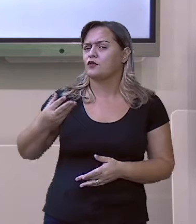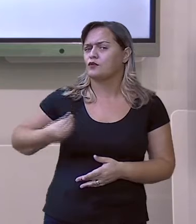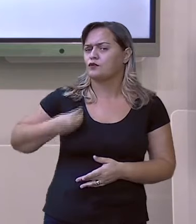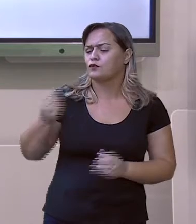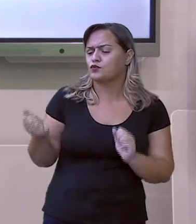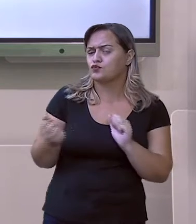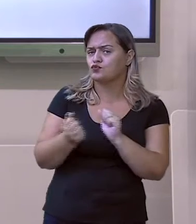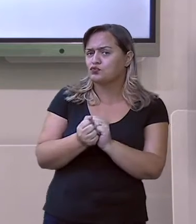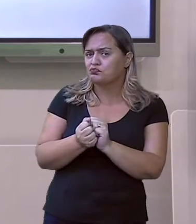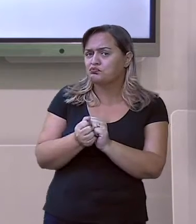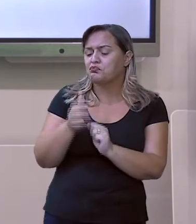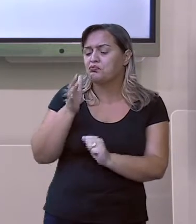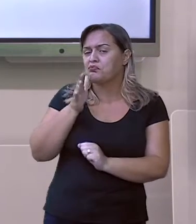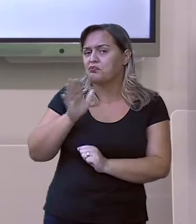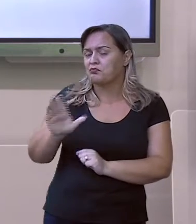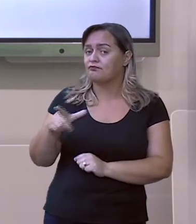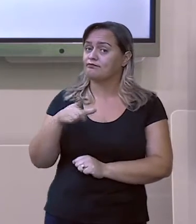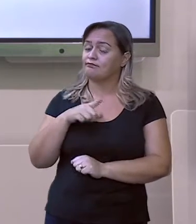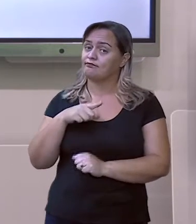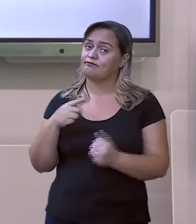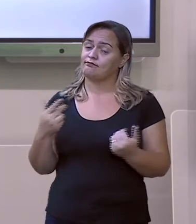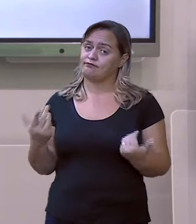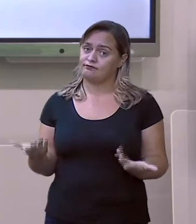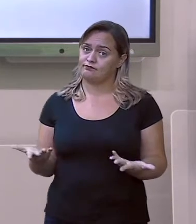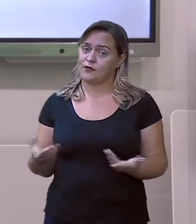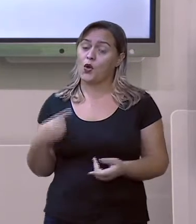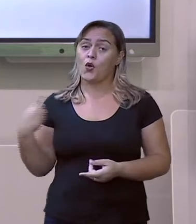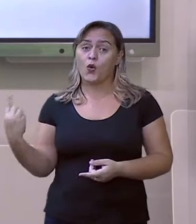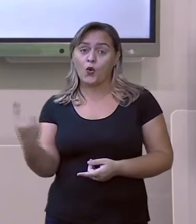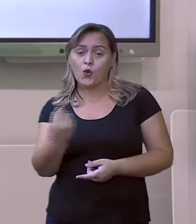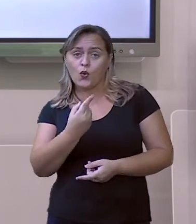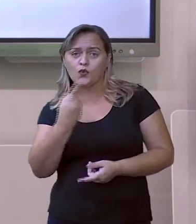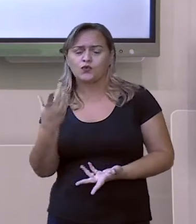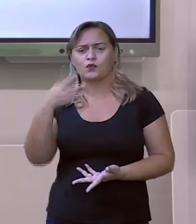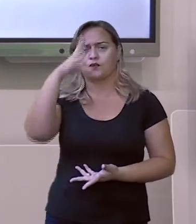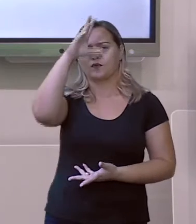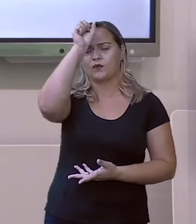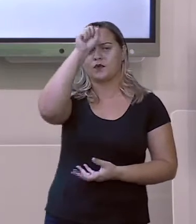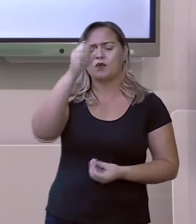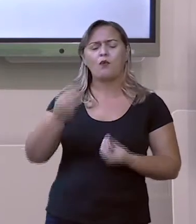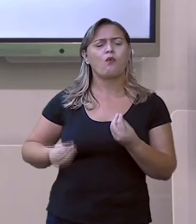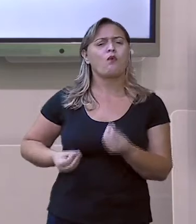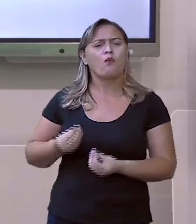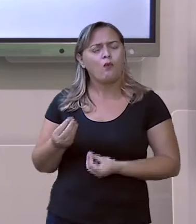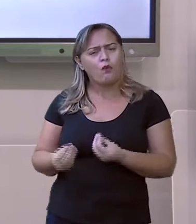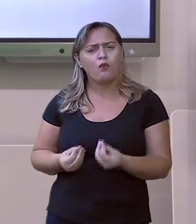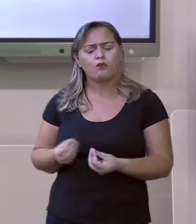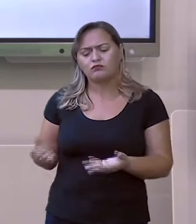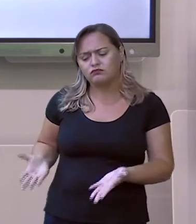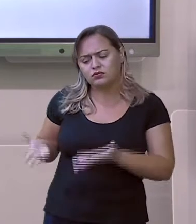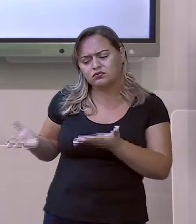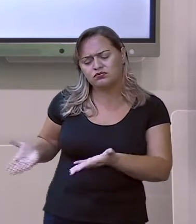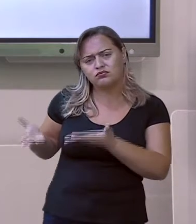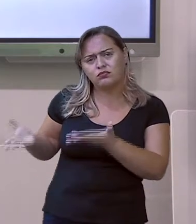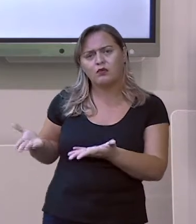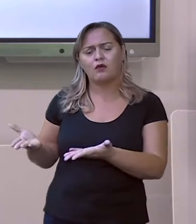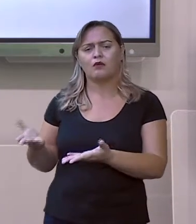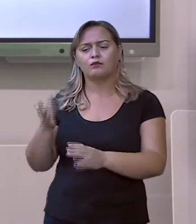síndrome. Vamos falar hoje sobre como podemos estimular a comunicação de uma criança que tem a síndrome de